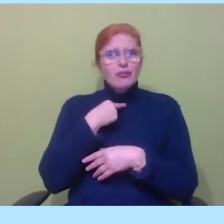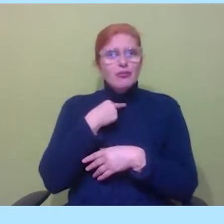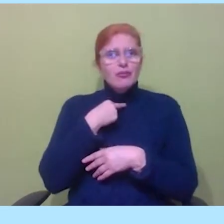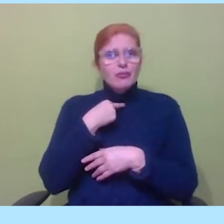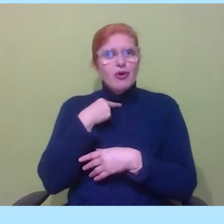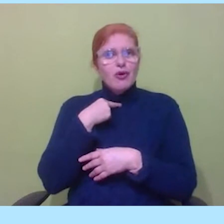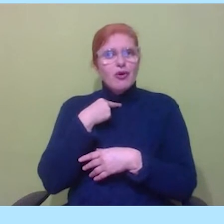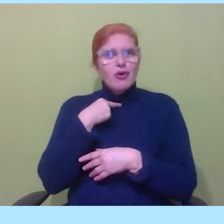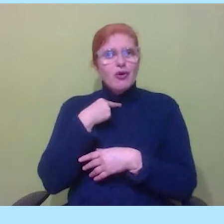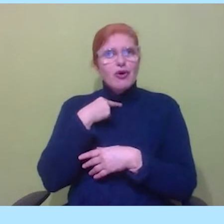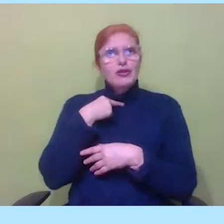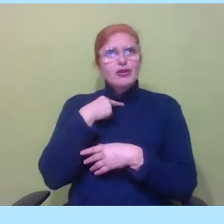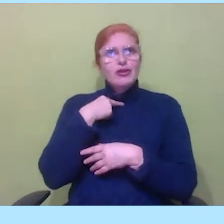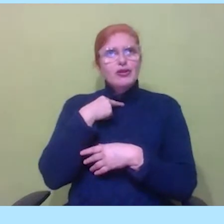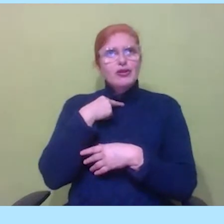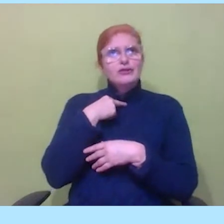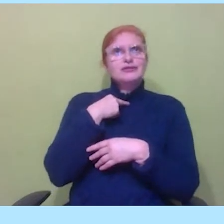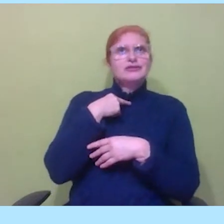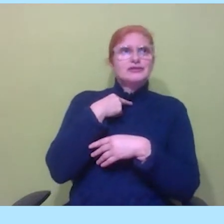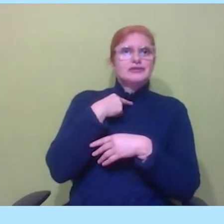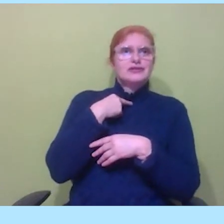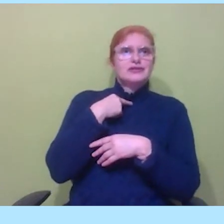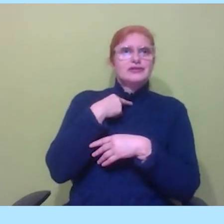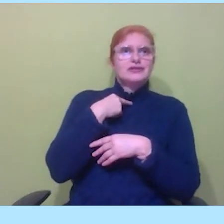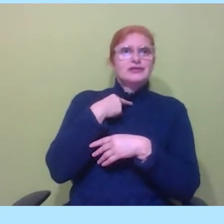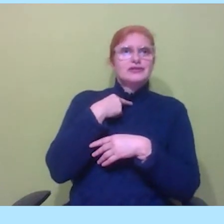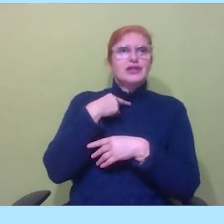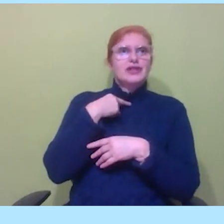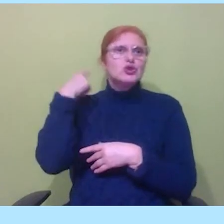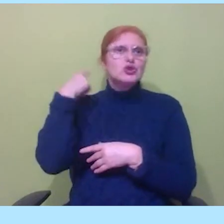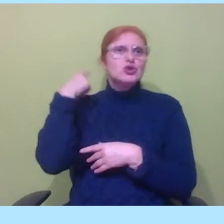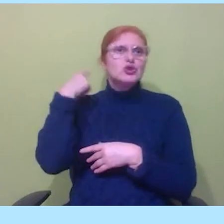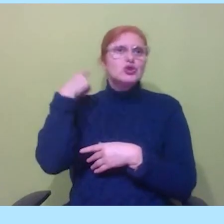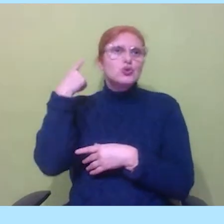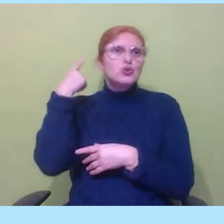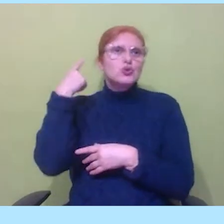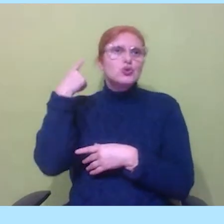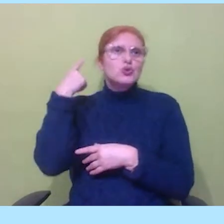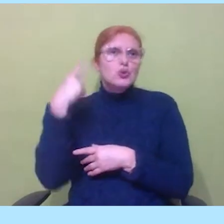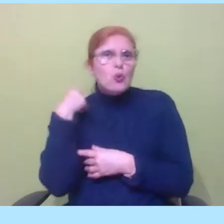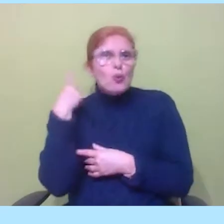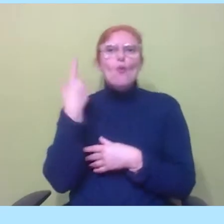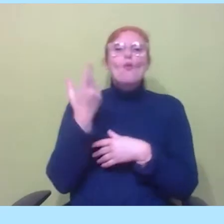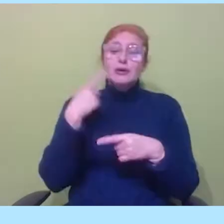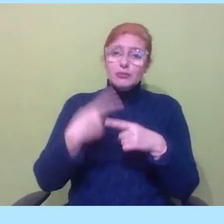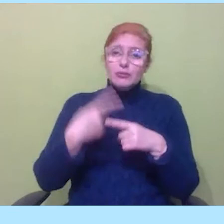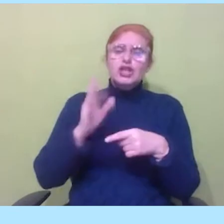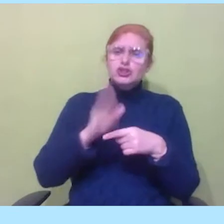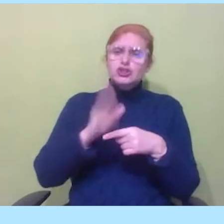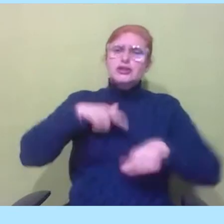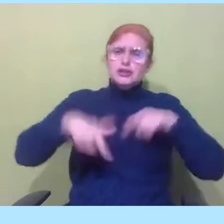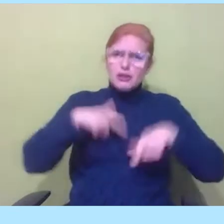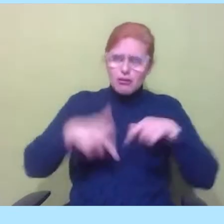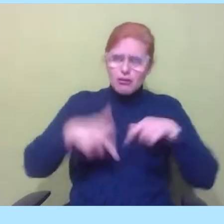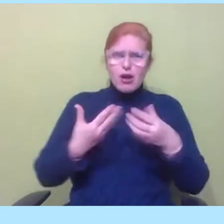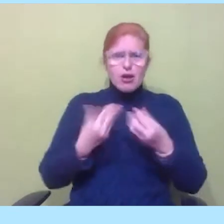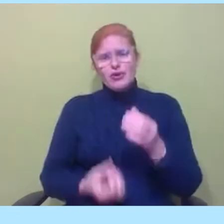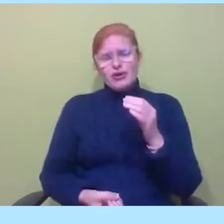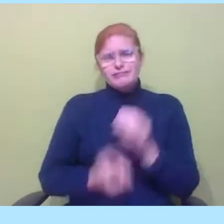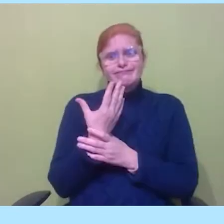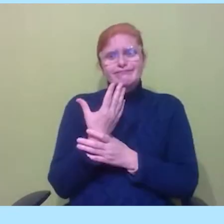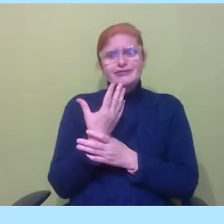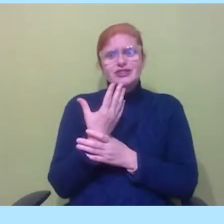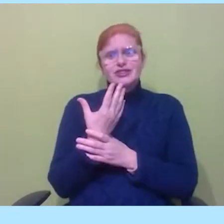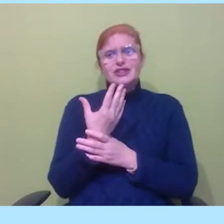trabalha muito, né, de não criar esse estigma de que já vamos migrar direto